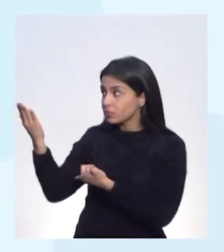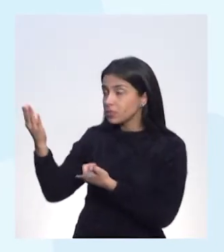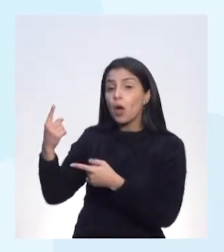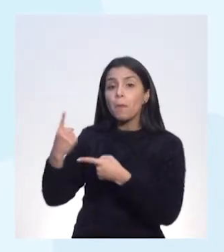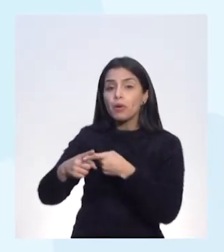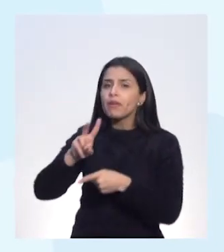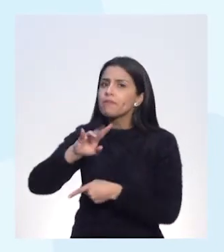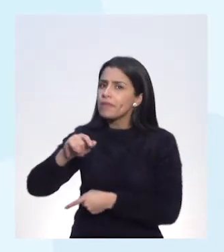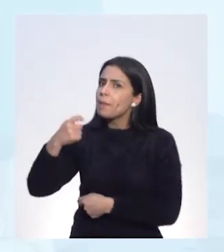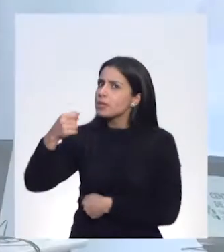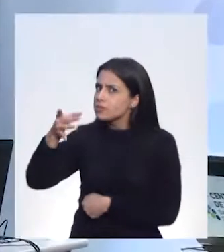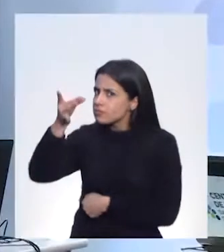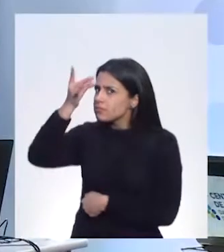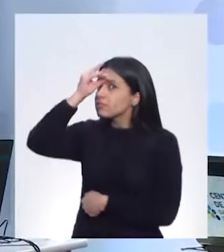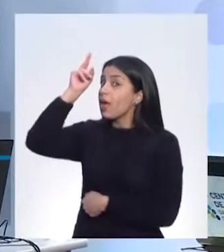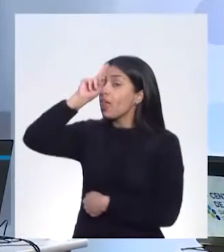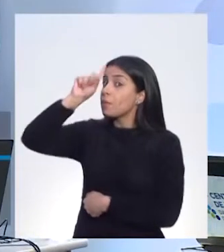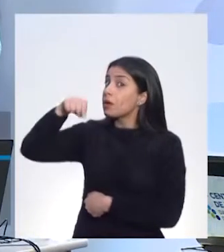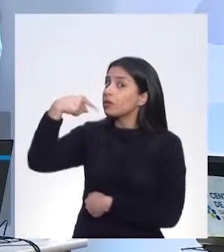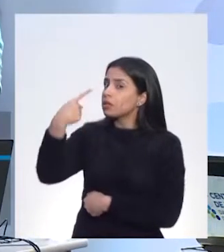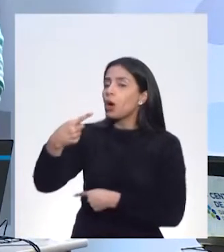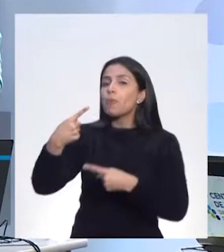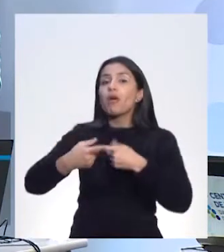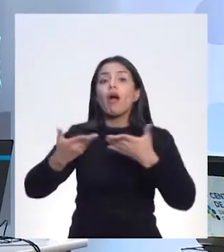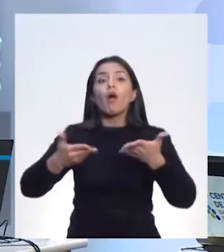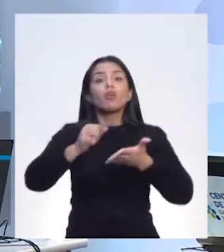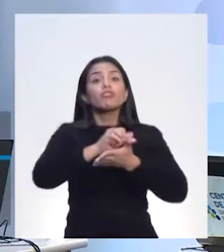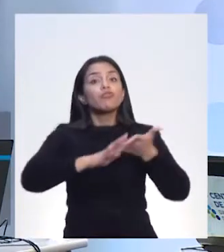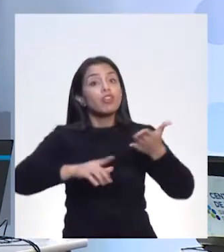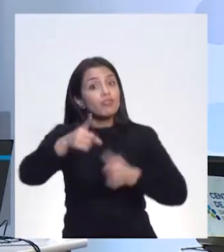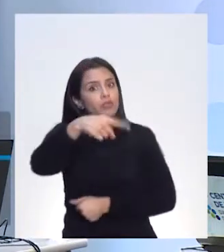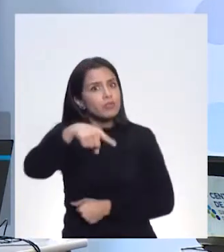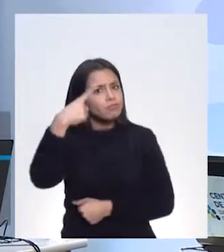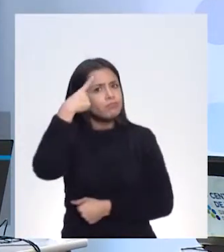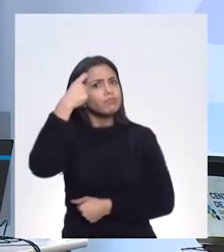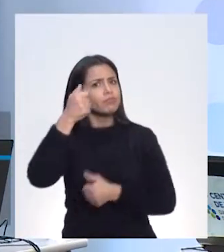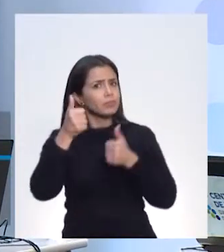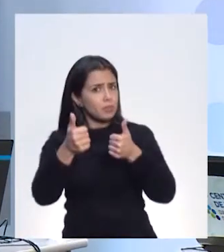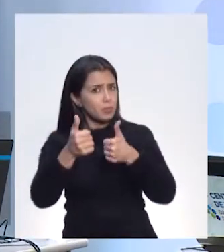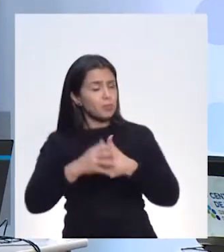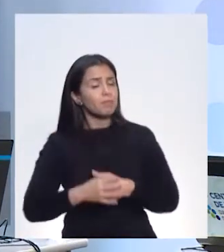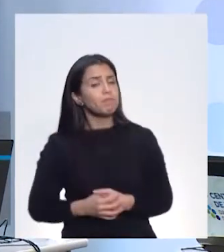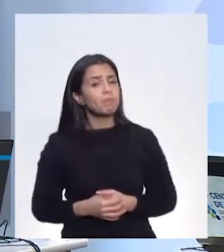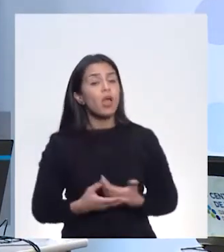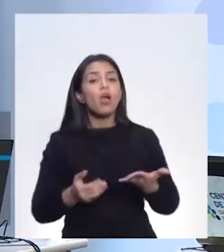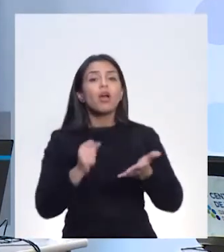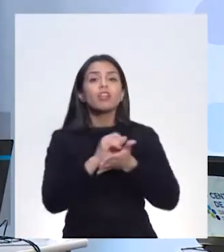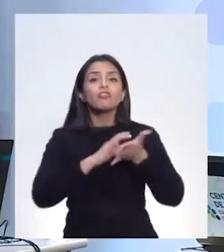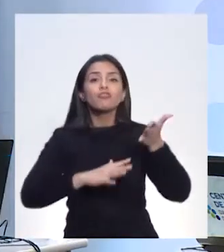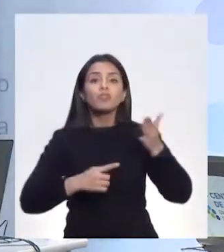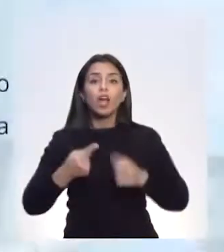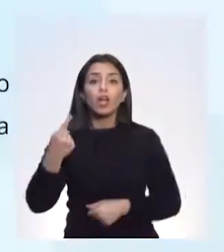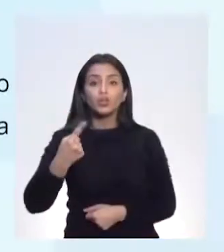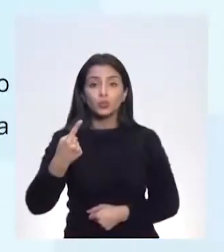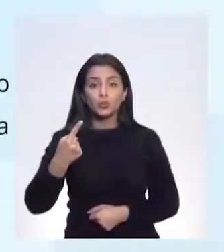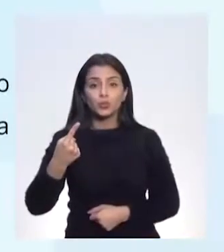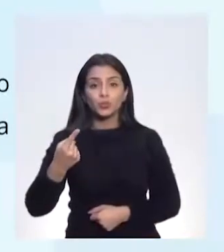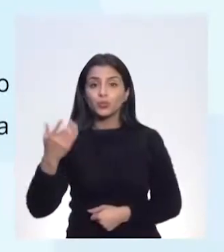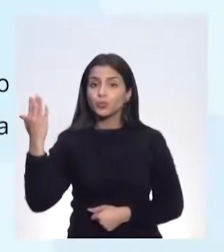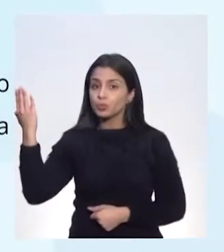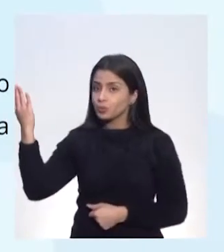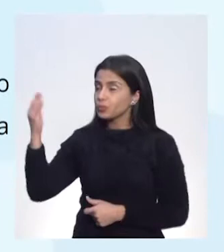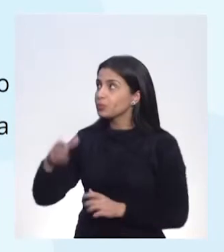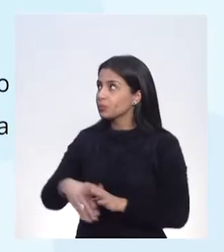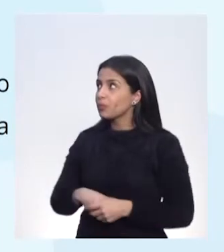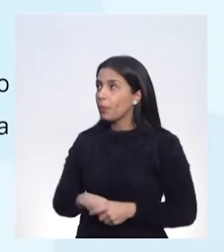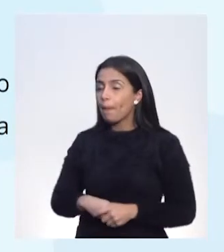lembrar disso, porque agora a atividade é para vocês. Então, vamos lá. Atividade 1 na tela.